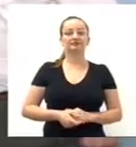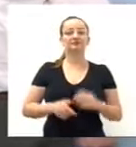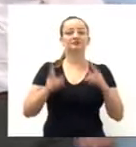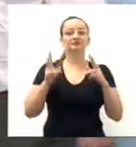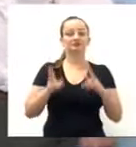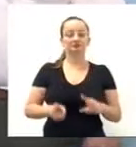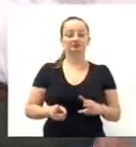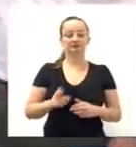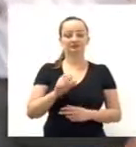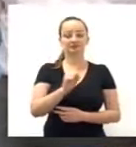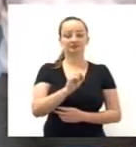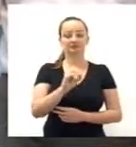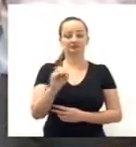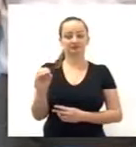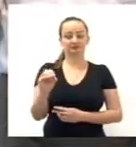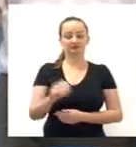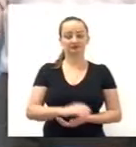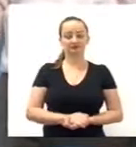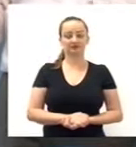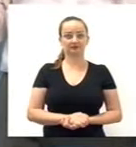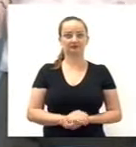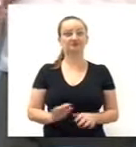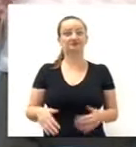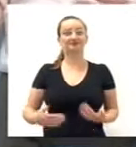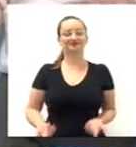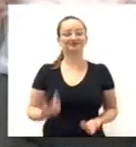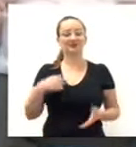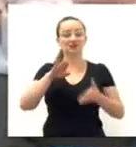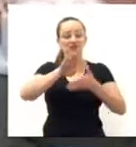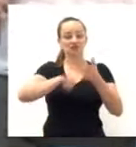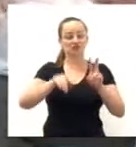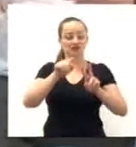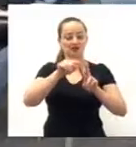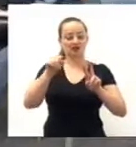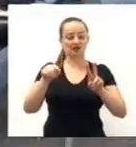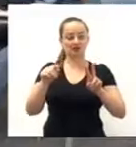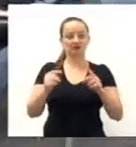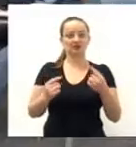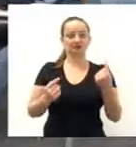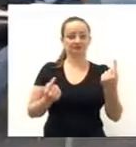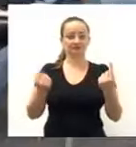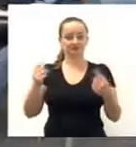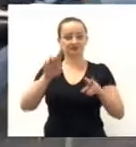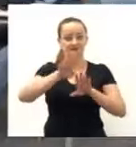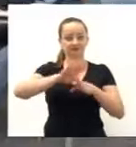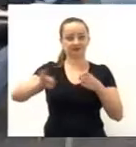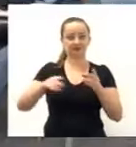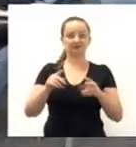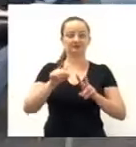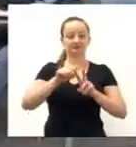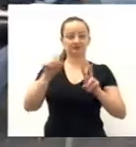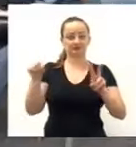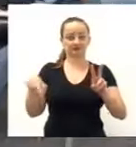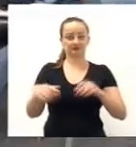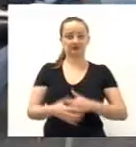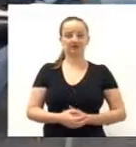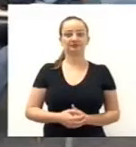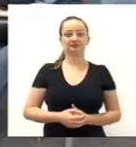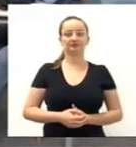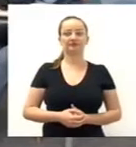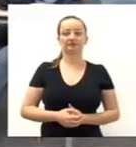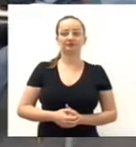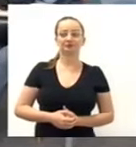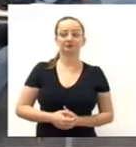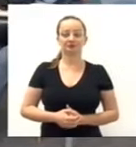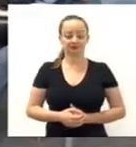a 800. Bom, então nós vamos extrair a raiz dos dois lados, certo? Extraindo a raiz dos dois lados,